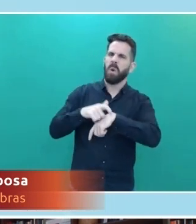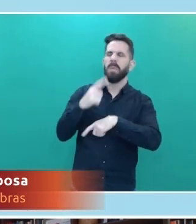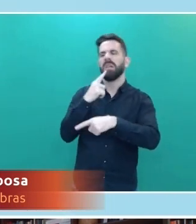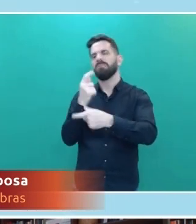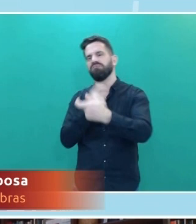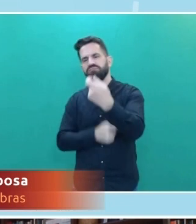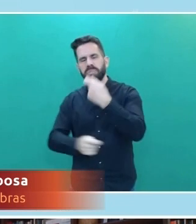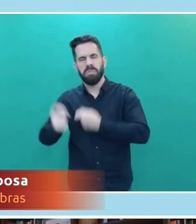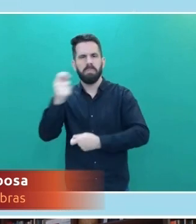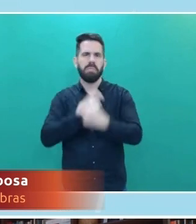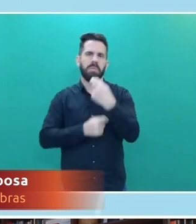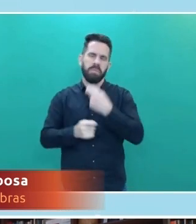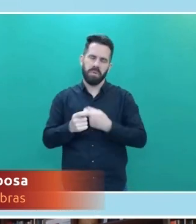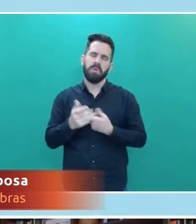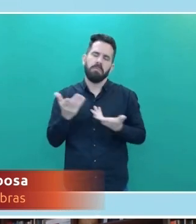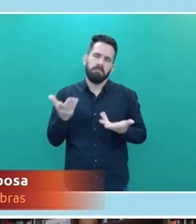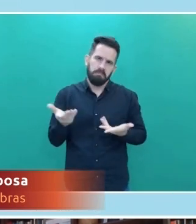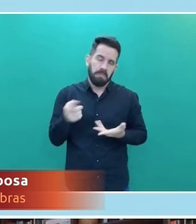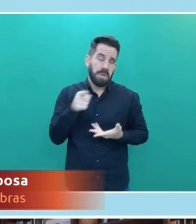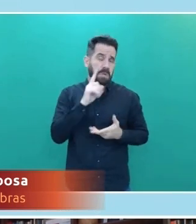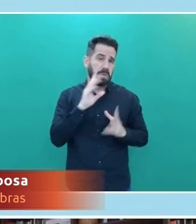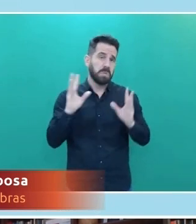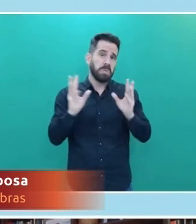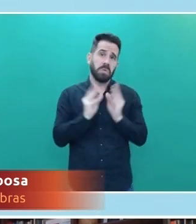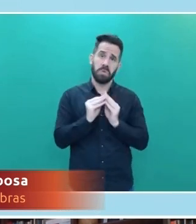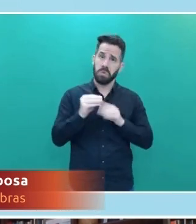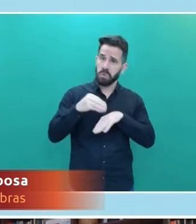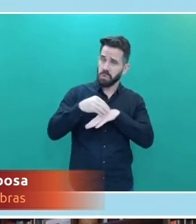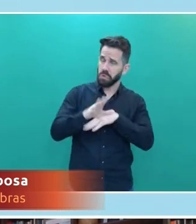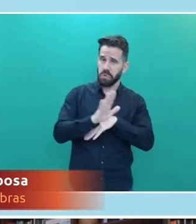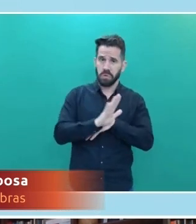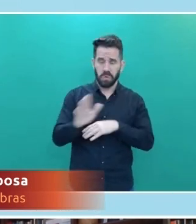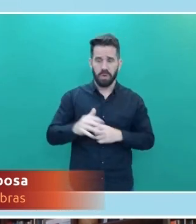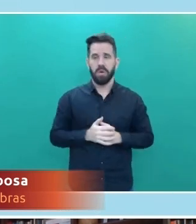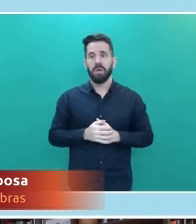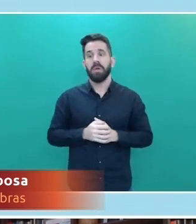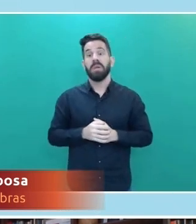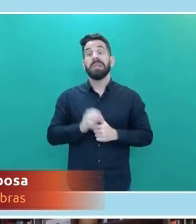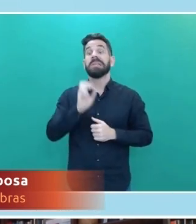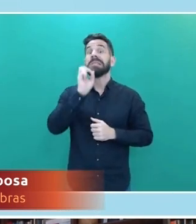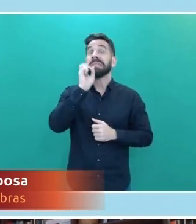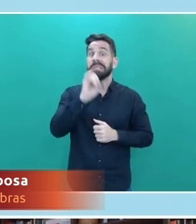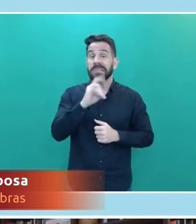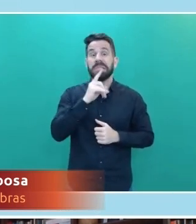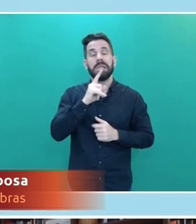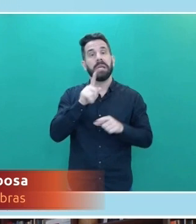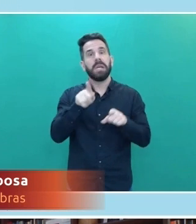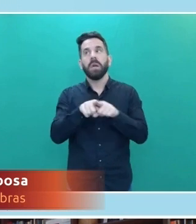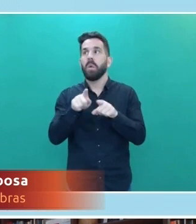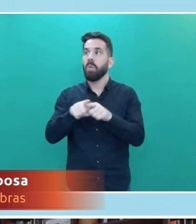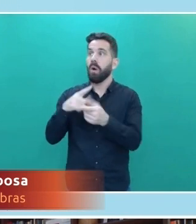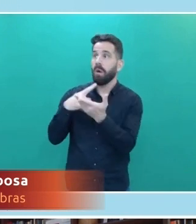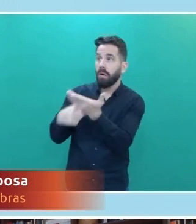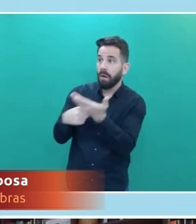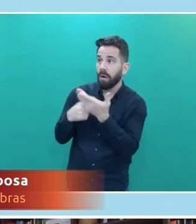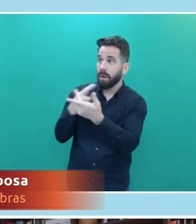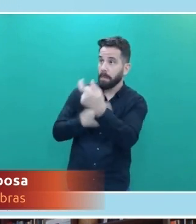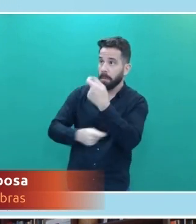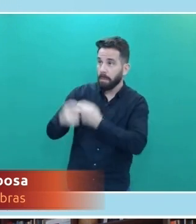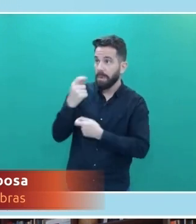assim, é isso. A intenção, se for estimular o comércio, a